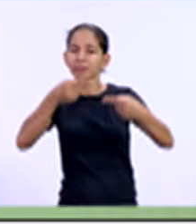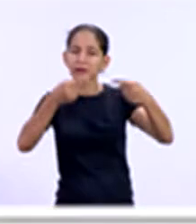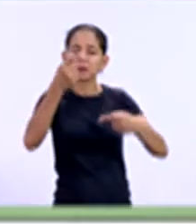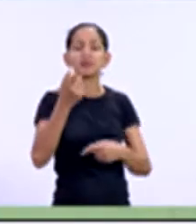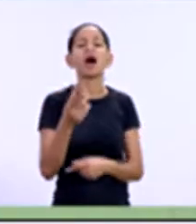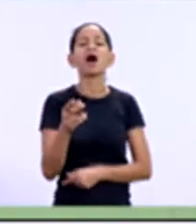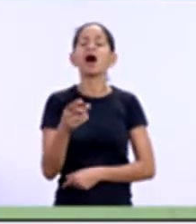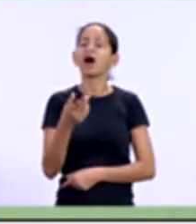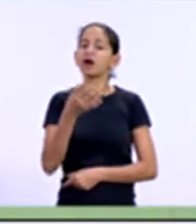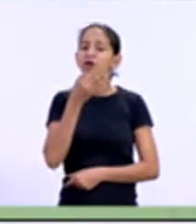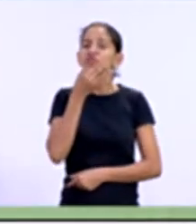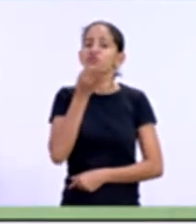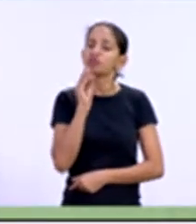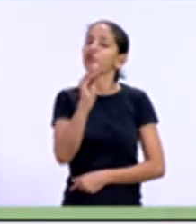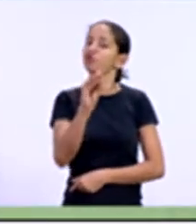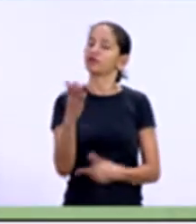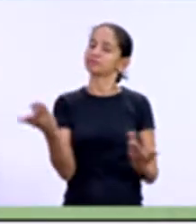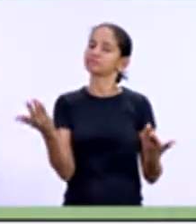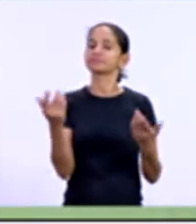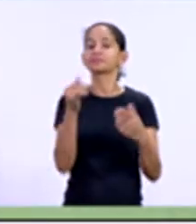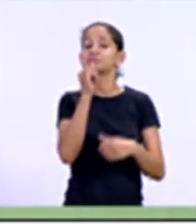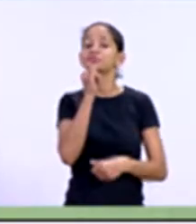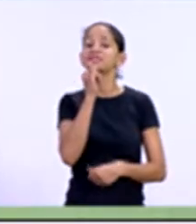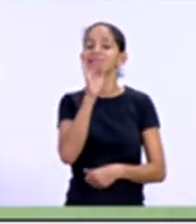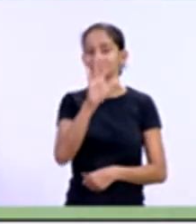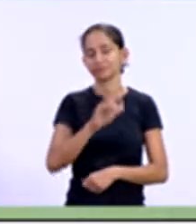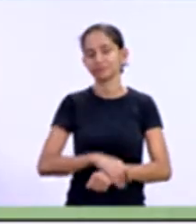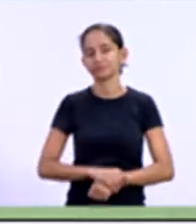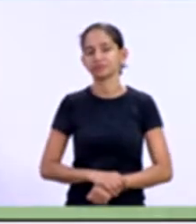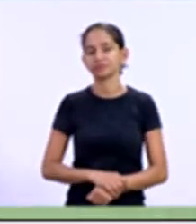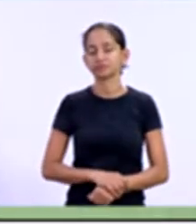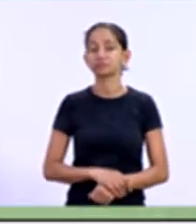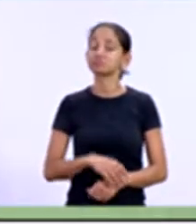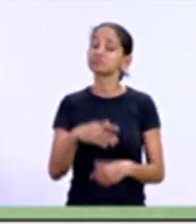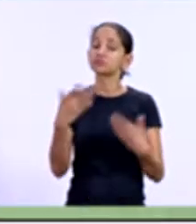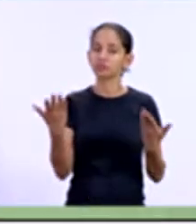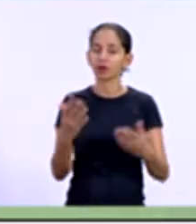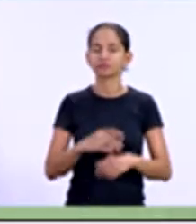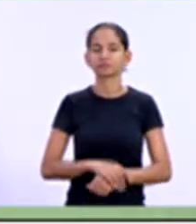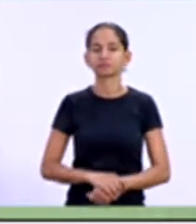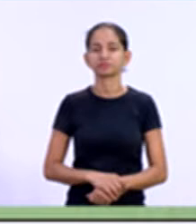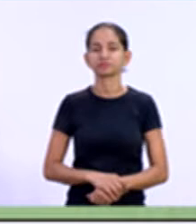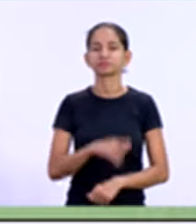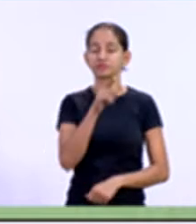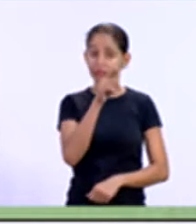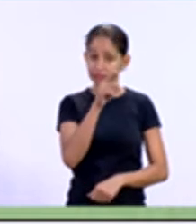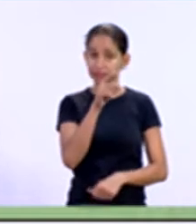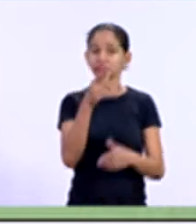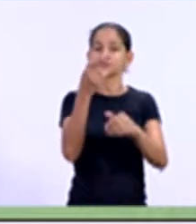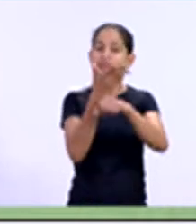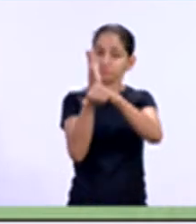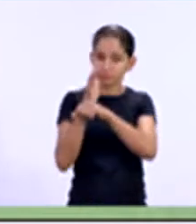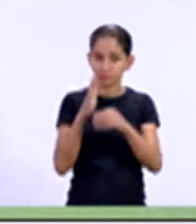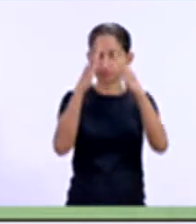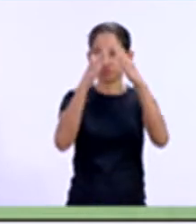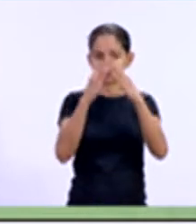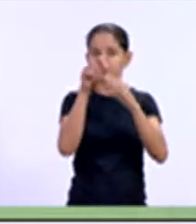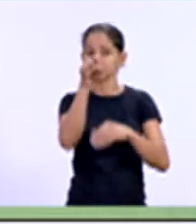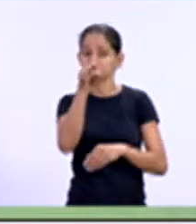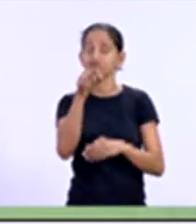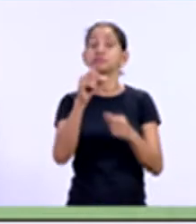fórum para essa discussão de relevância. Tarefa, ferramenta